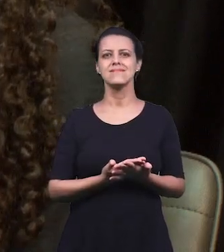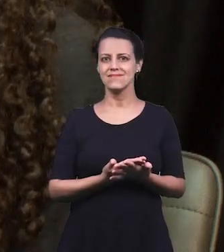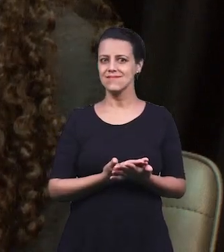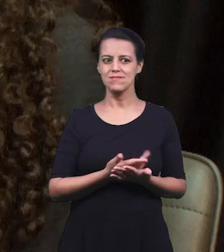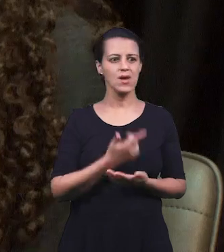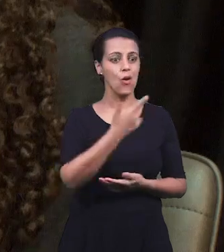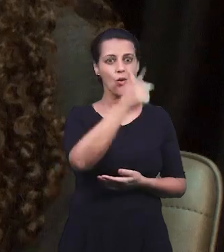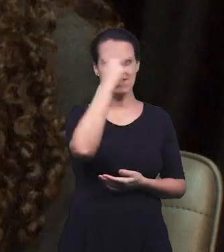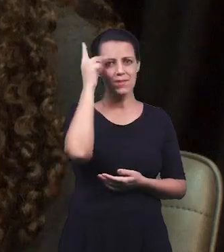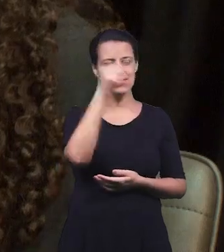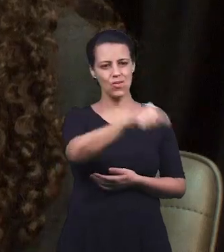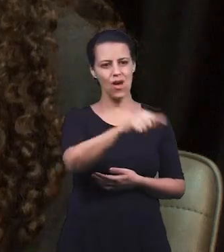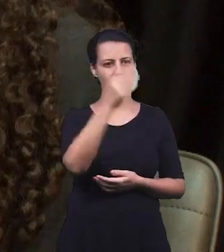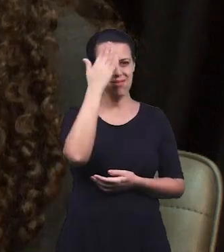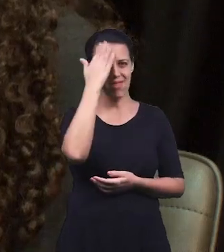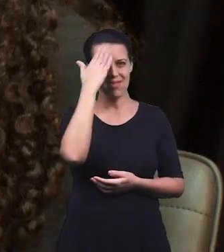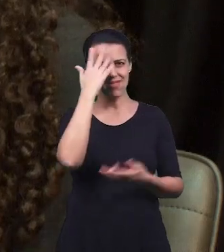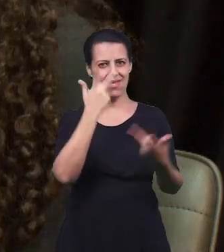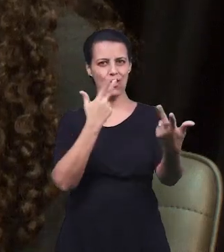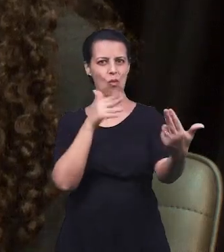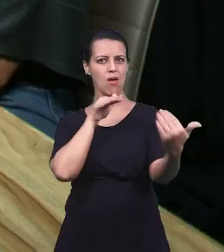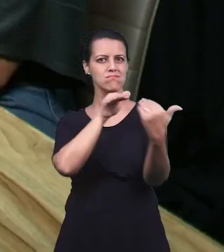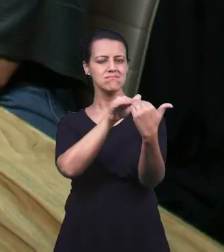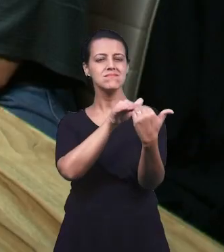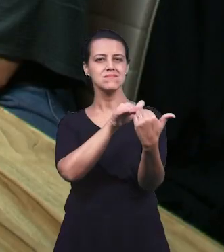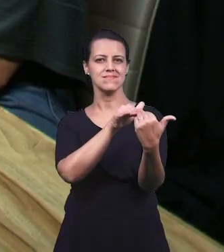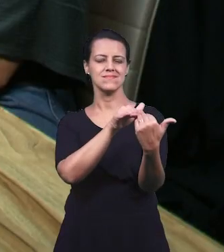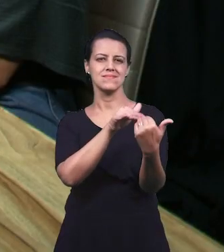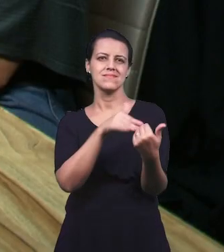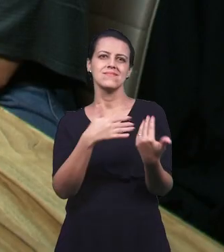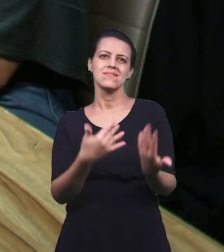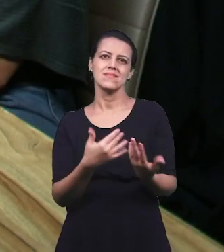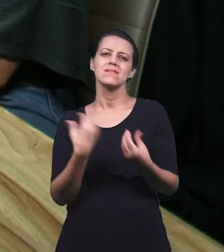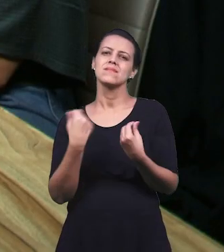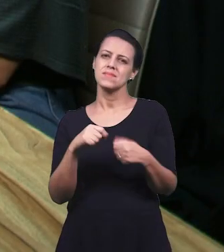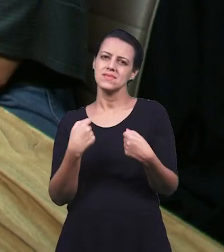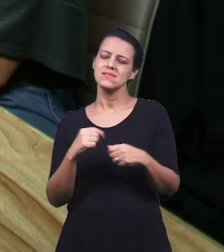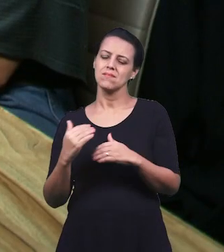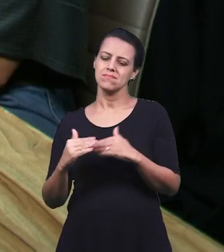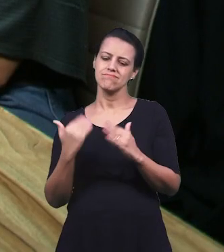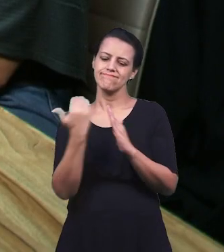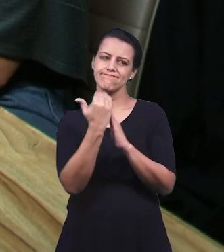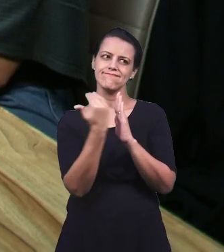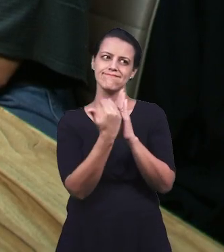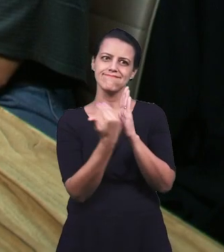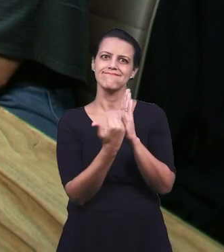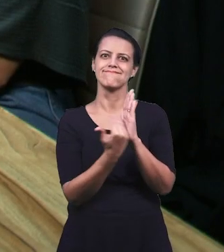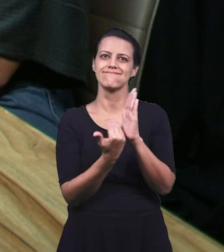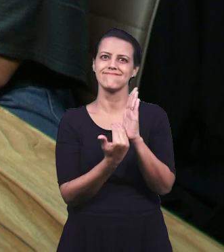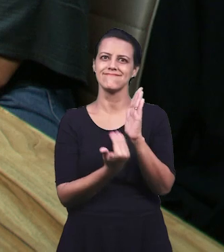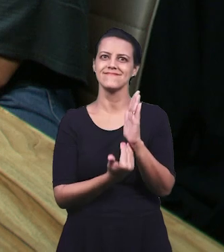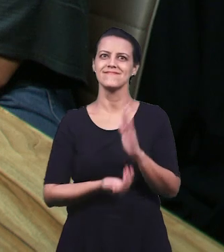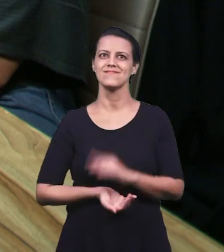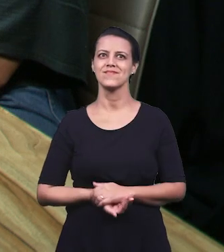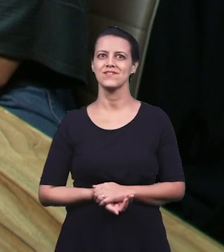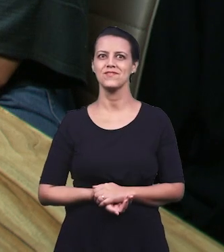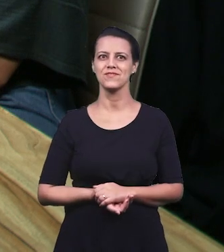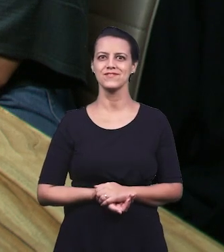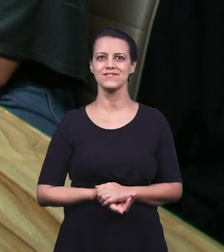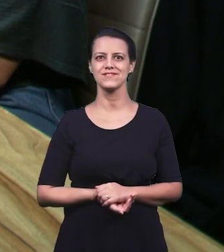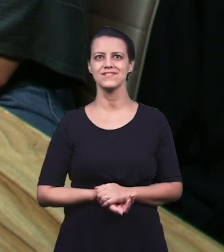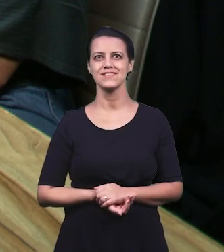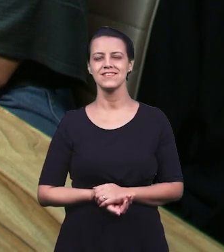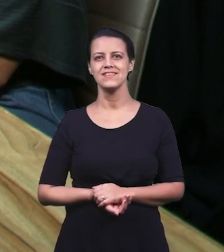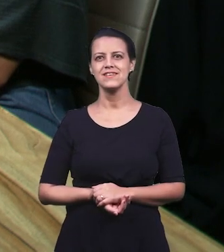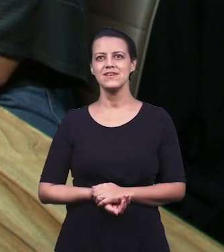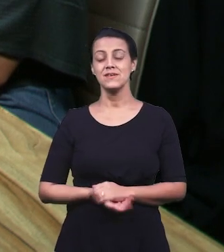outra pessoa também entender aquilo que você está ouvindo. Então tem todo esse mecanismo aí ativo no nosso cérebro. Glória a Deus.